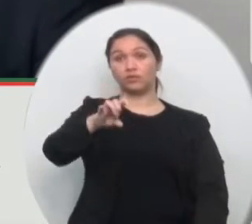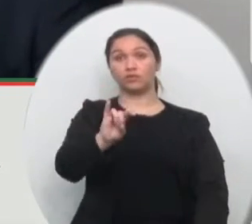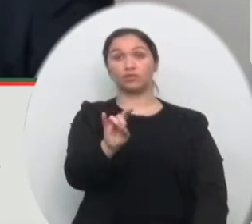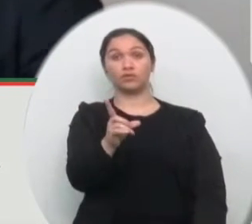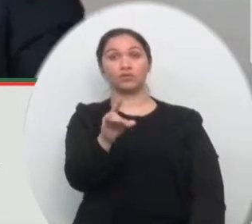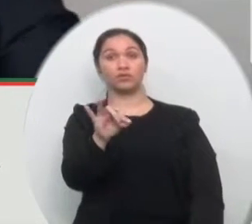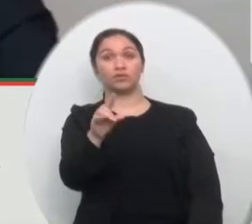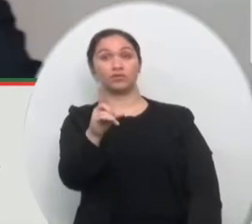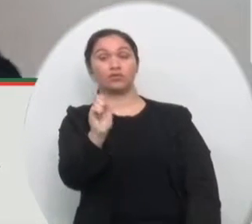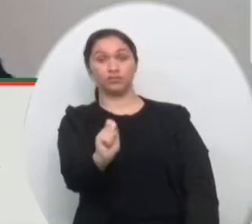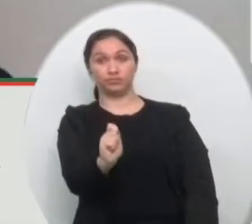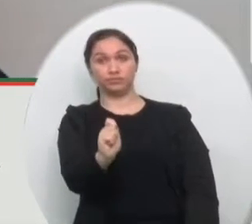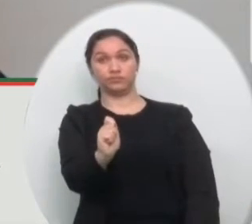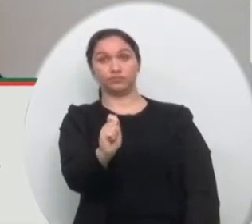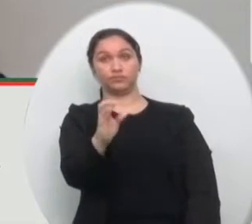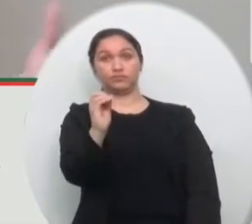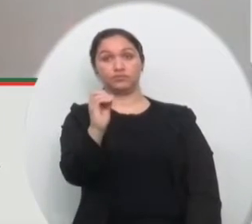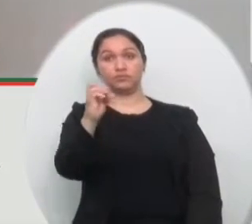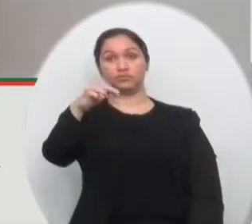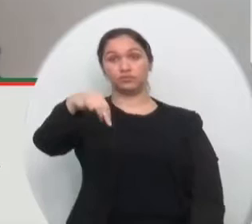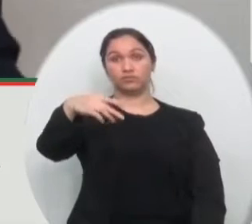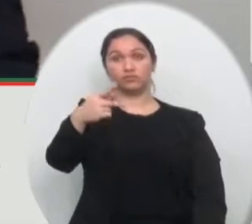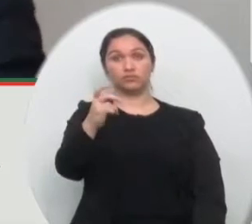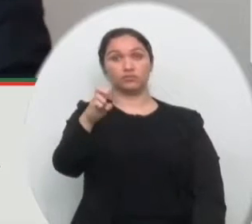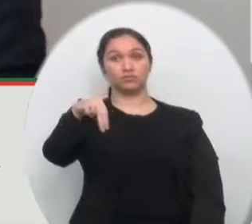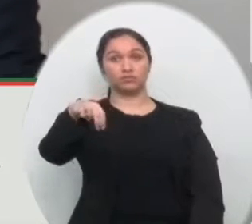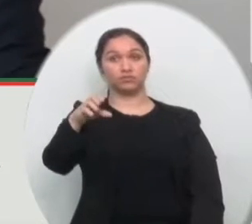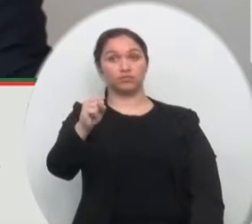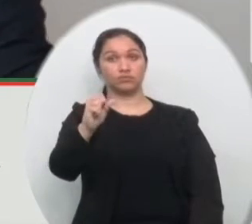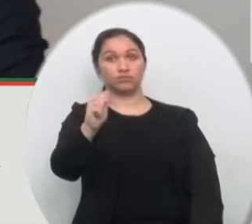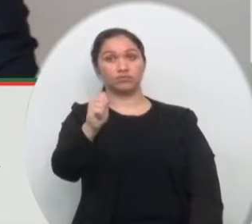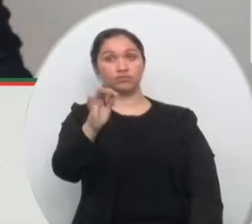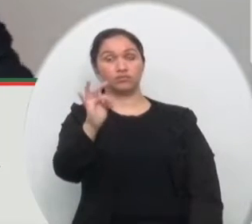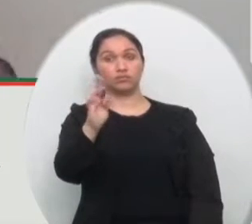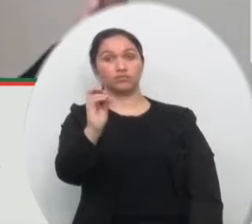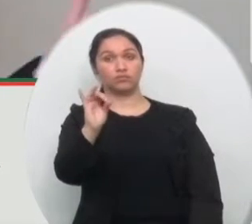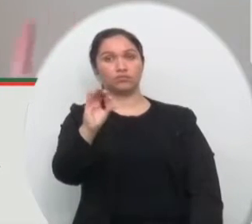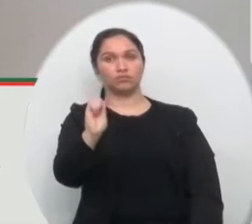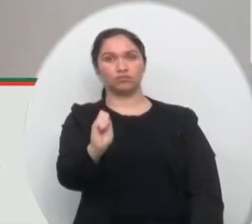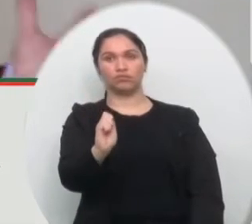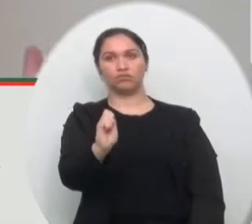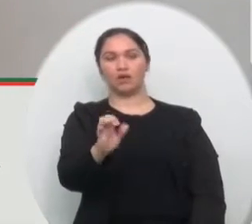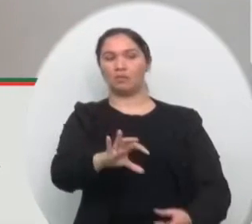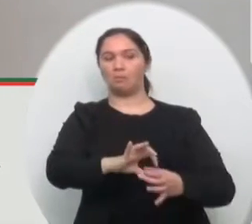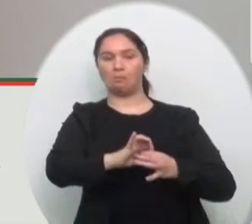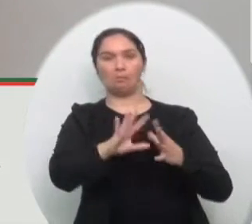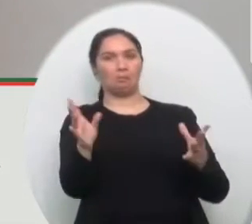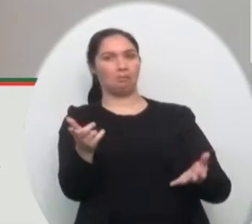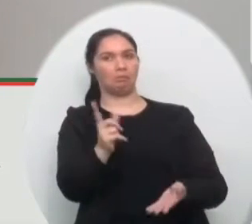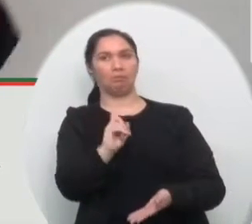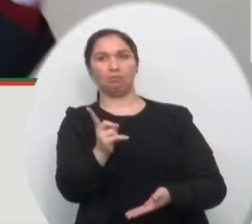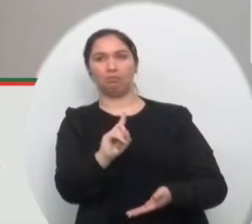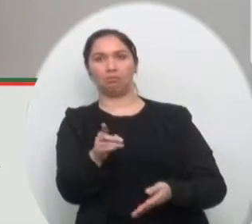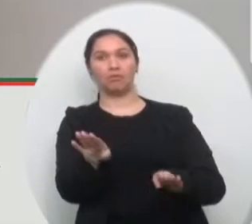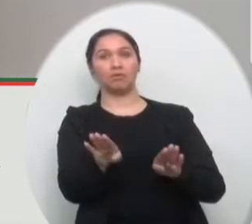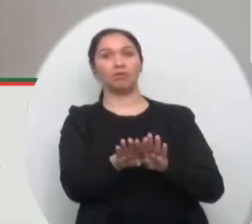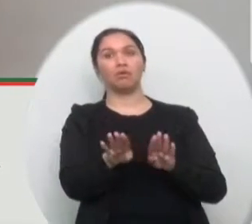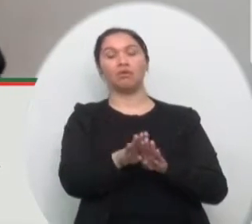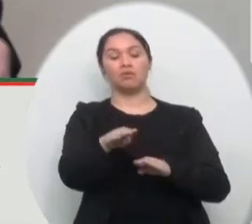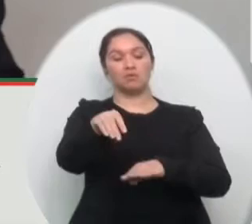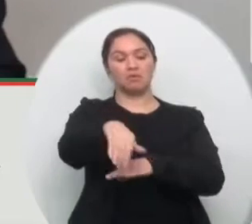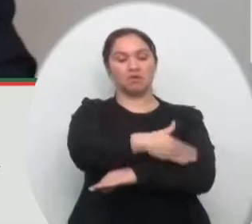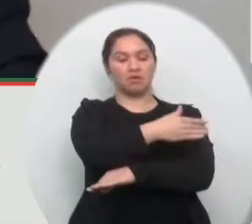Ademir, que o senhor lutou também. A Jorge Lacerda, esse descaso. A Luz Rosso, a nossa região, a região que